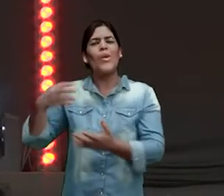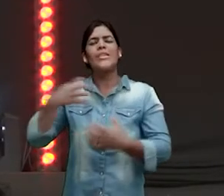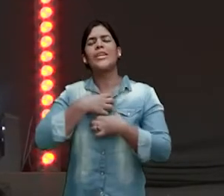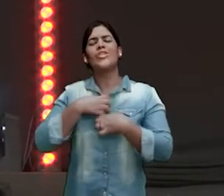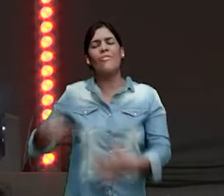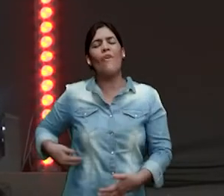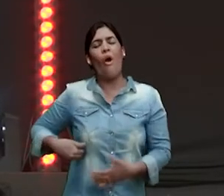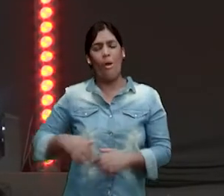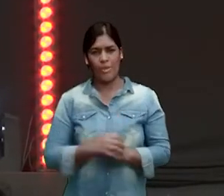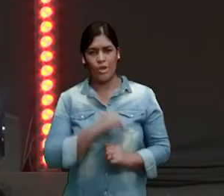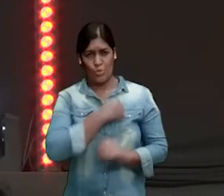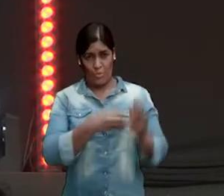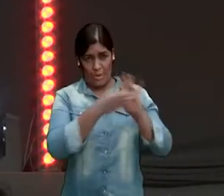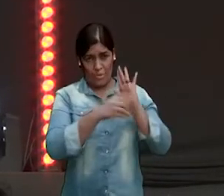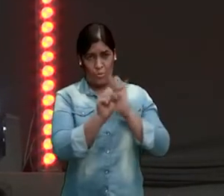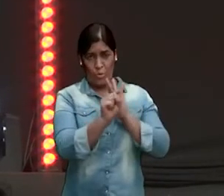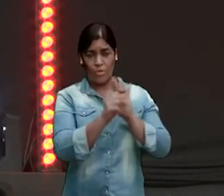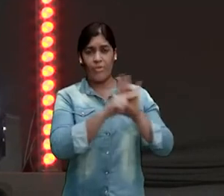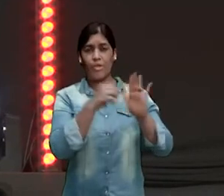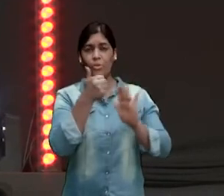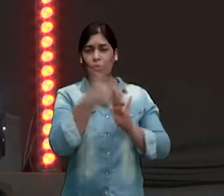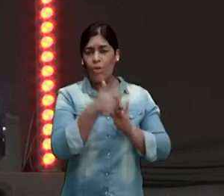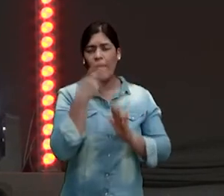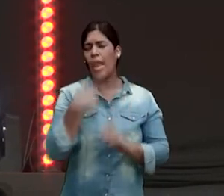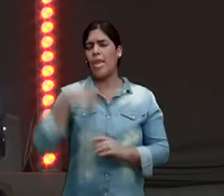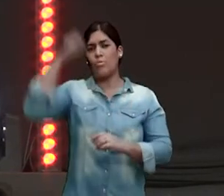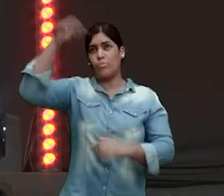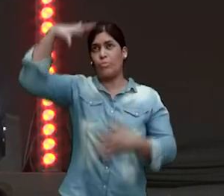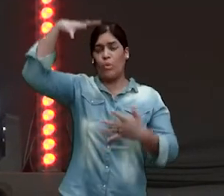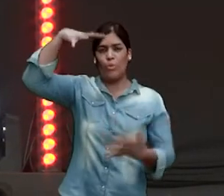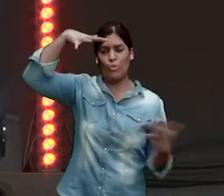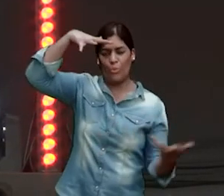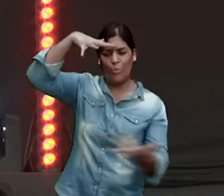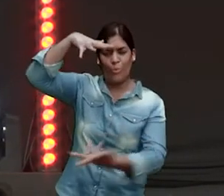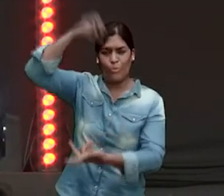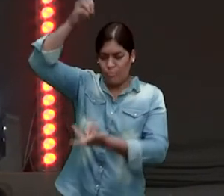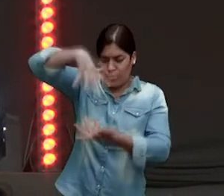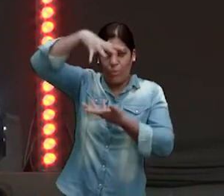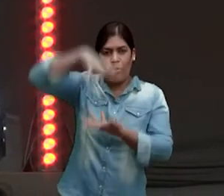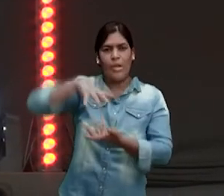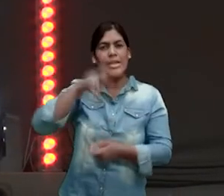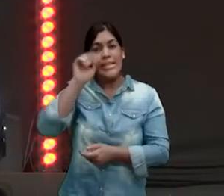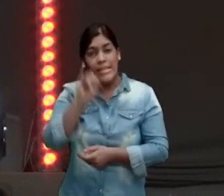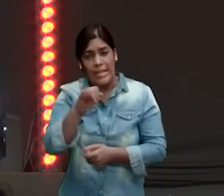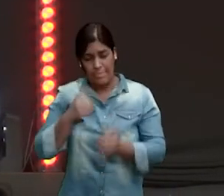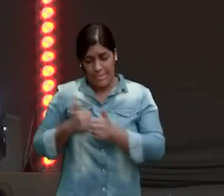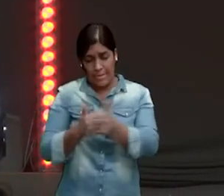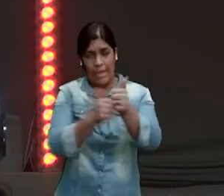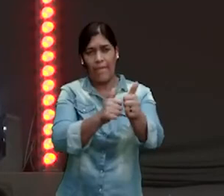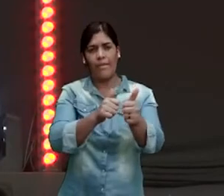8:12 eu sou a luz do mundo quem me segue nunca andará em trevas mas terá a luz da